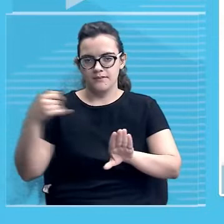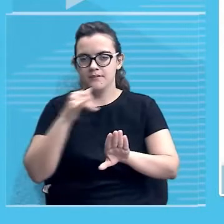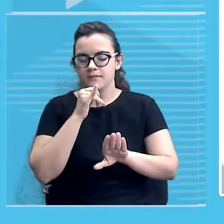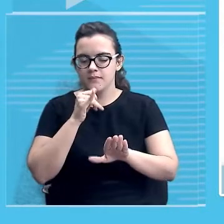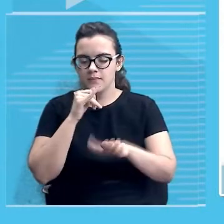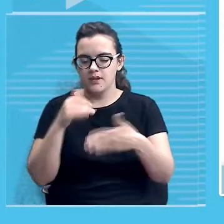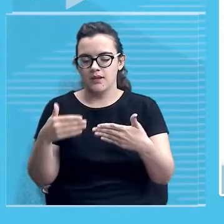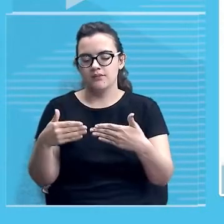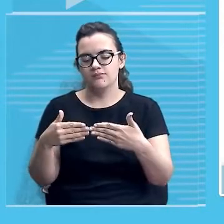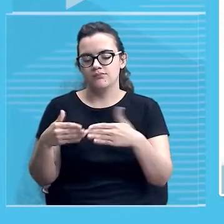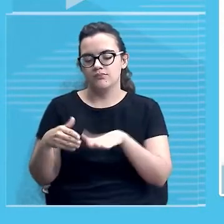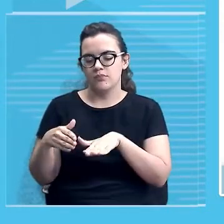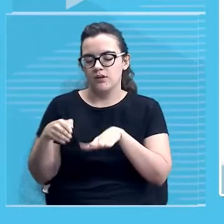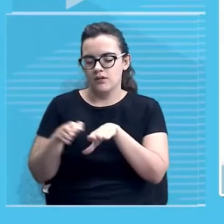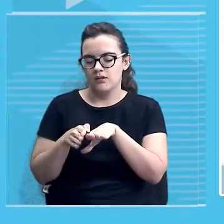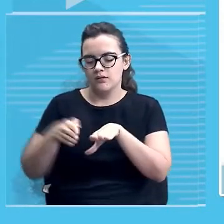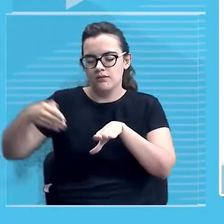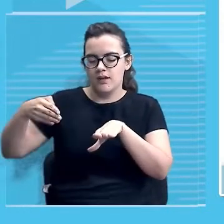E